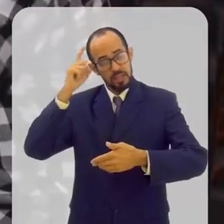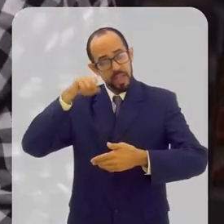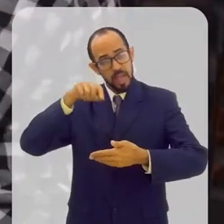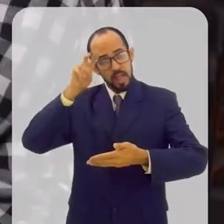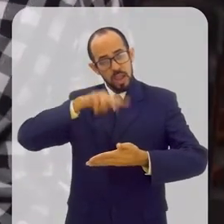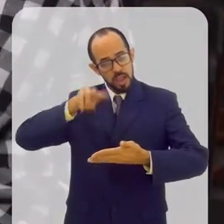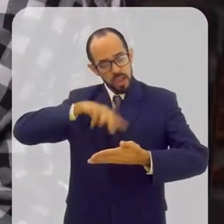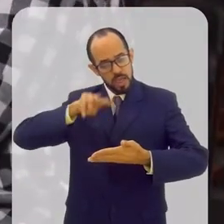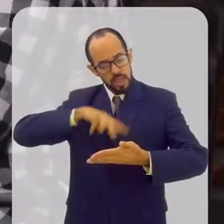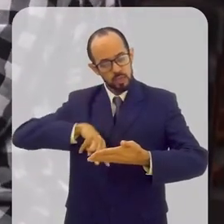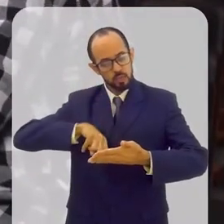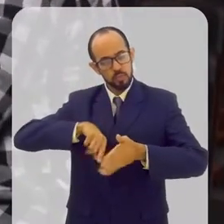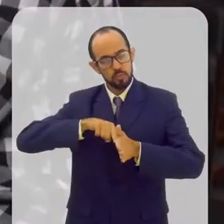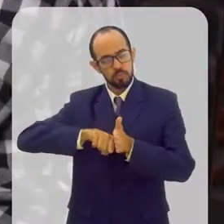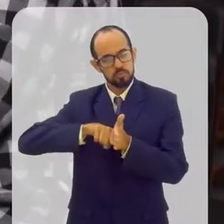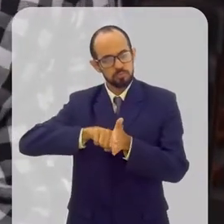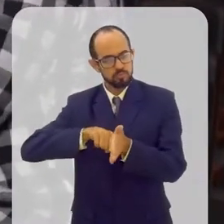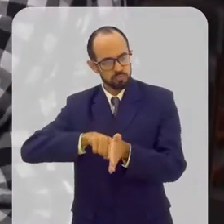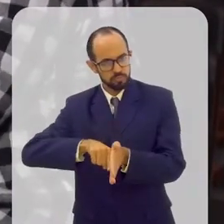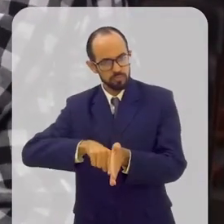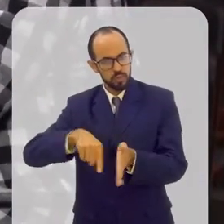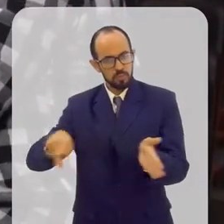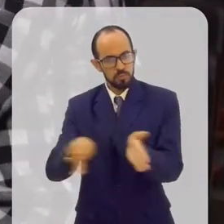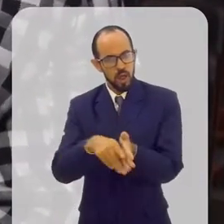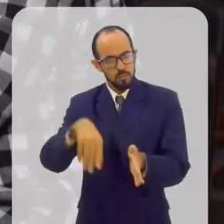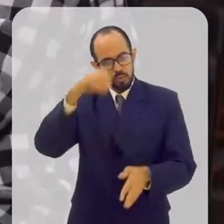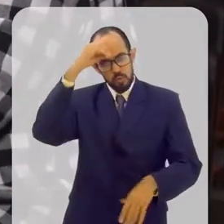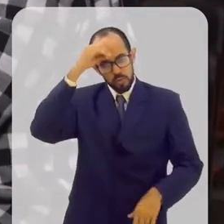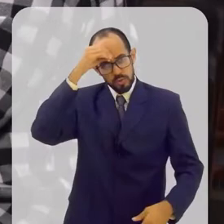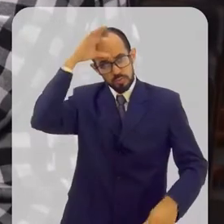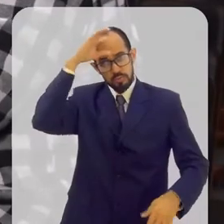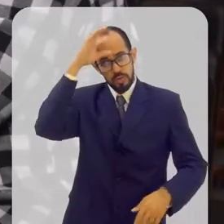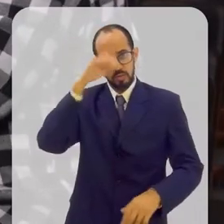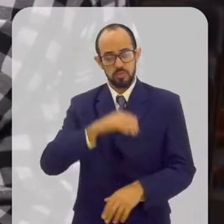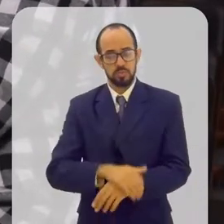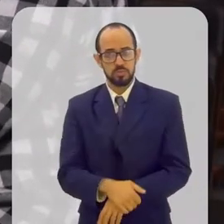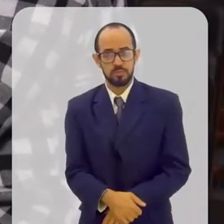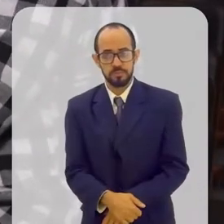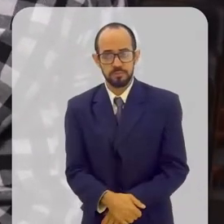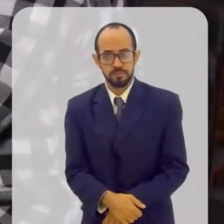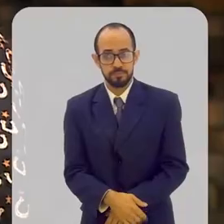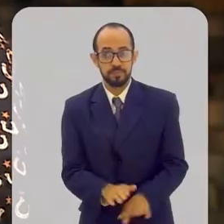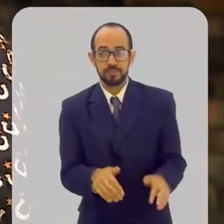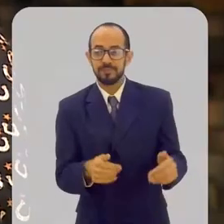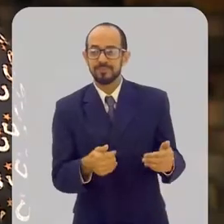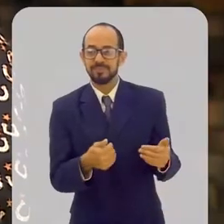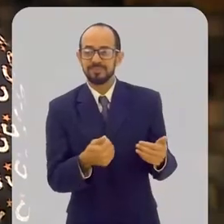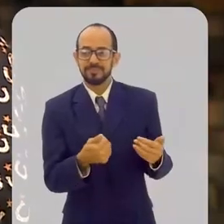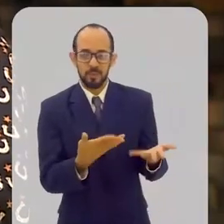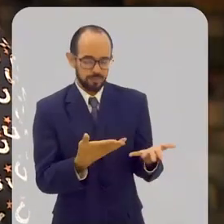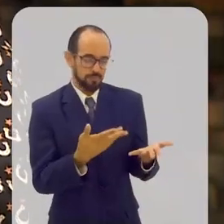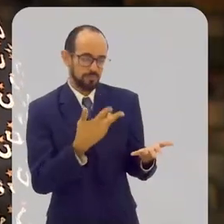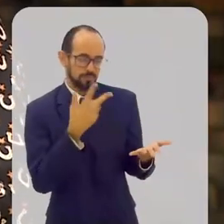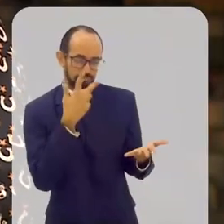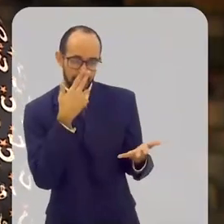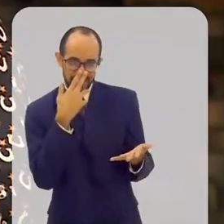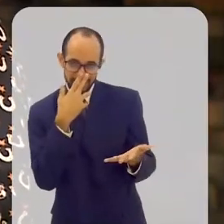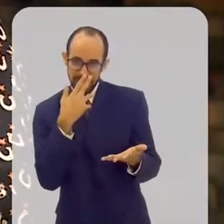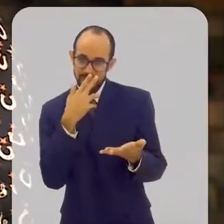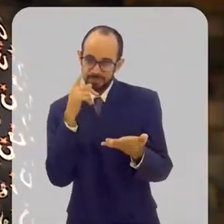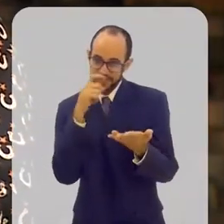buscando conhecimento. Acho que é isso, não buscando tem outra receita. Saber. Buscando saber. Gente, olha, parece